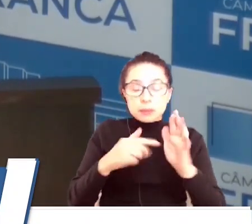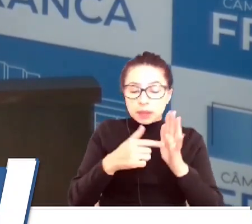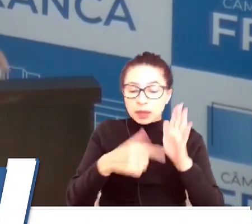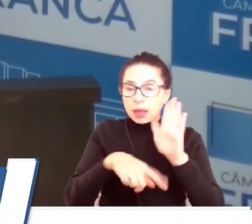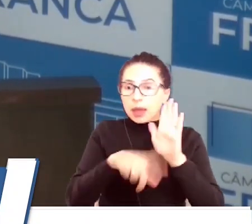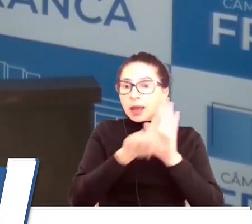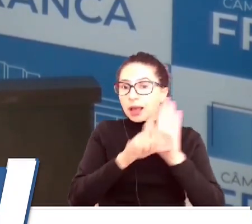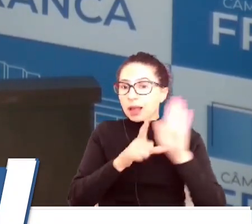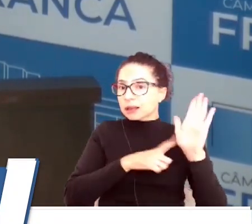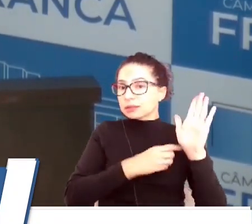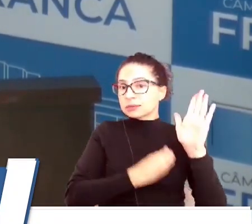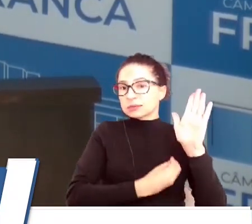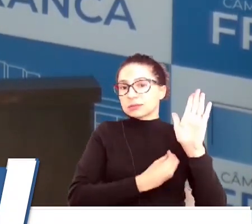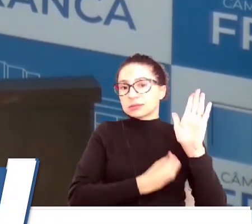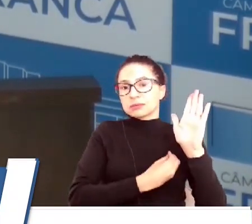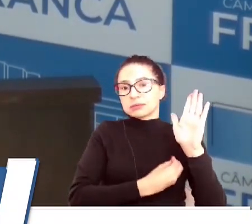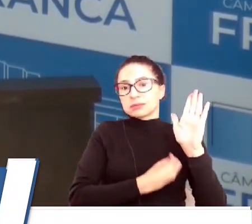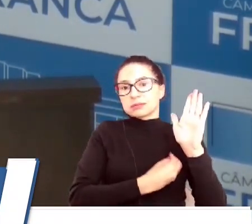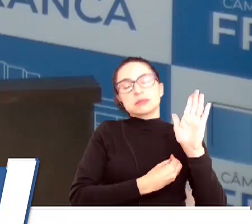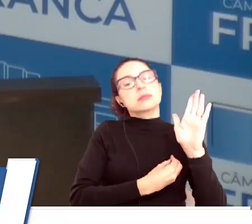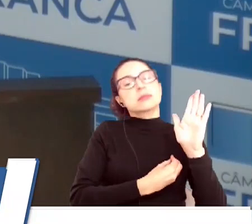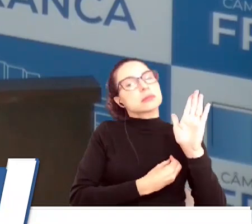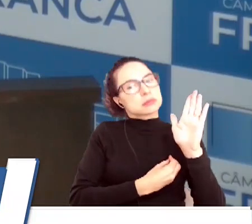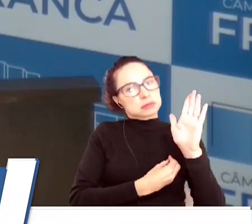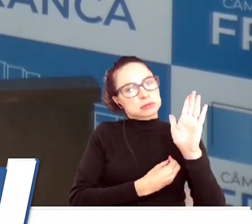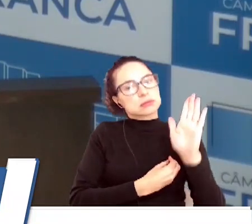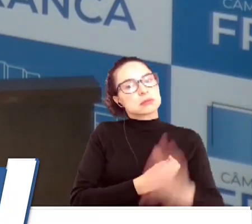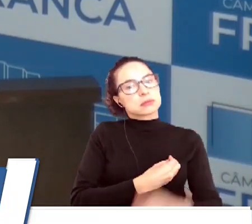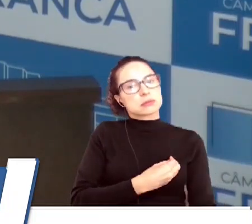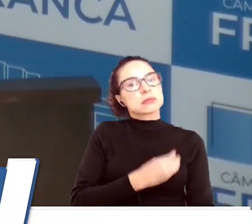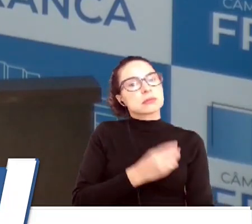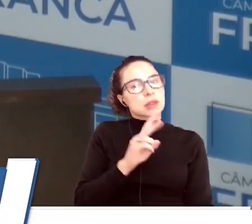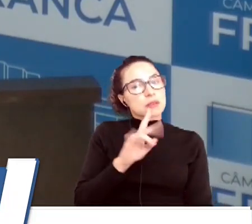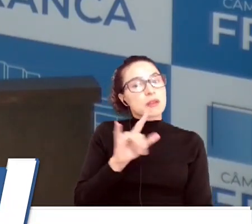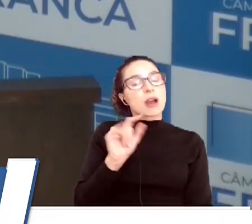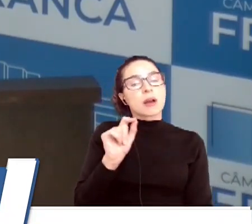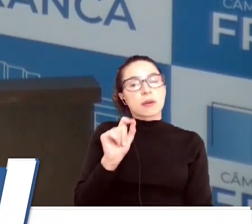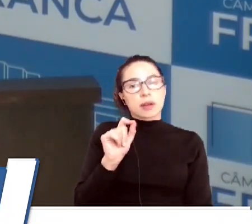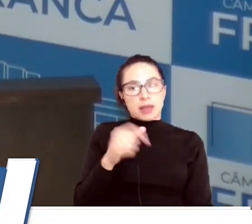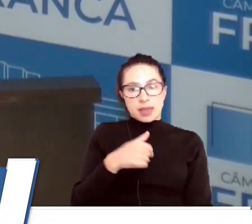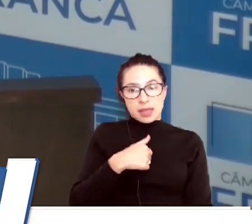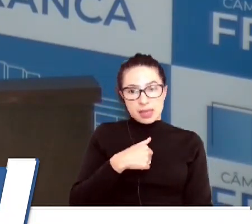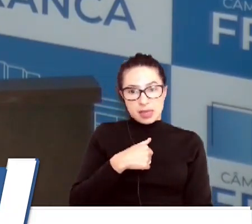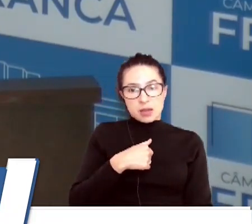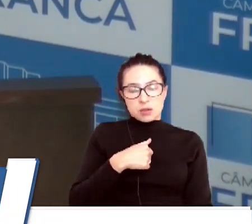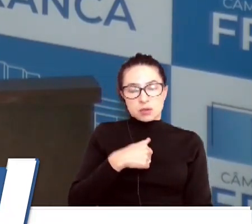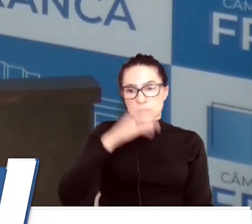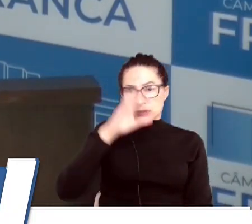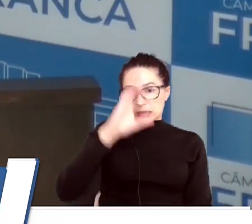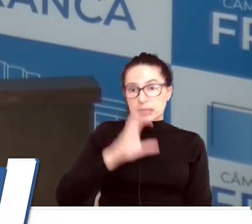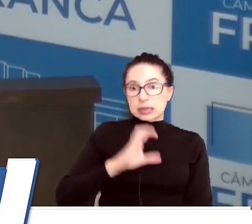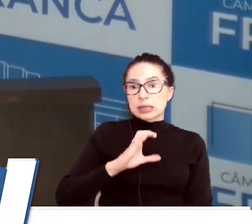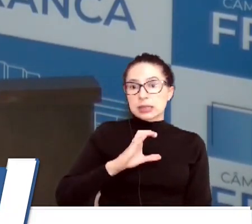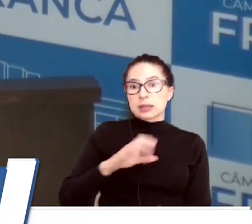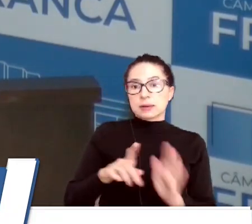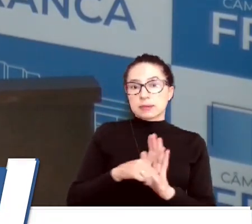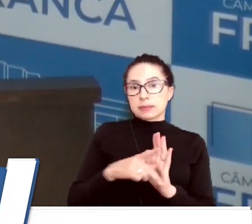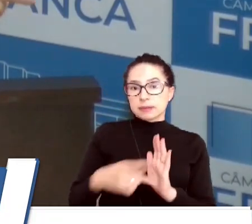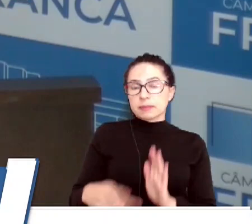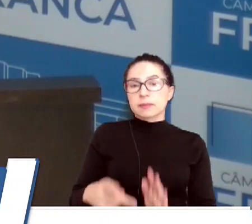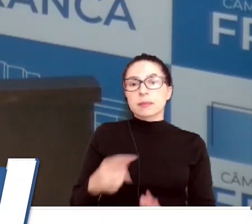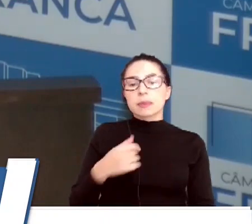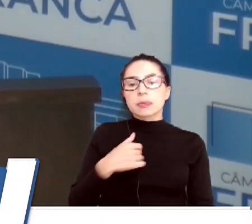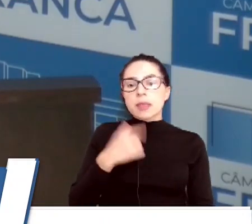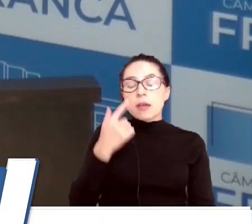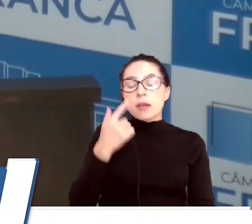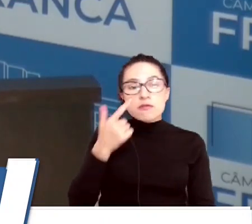vigente. Porque vou dizer, eu, como cidadão comum, que vi Sabesp